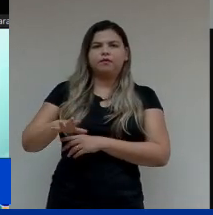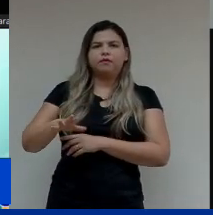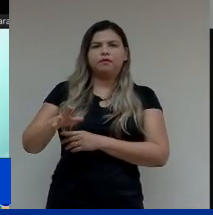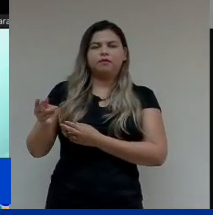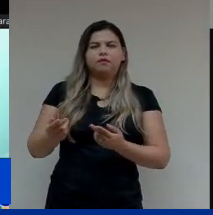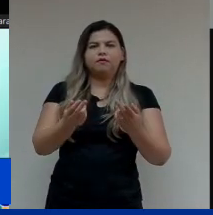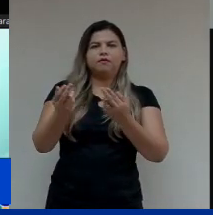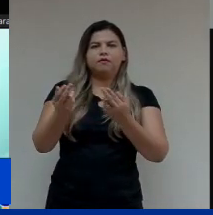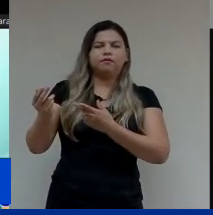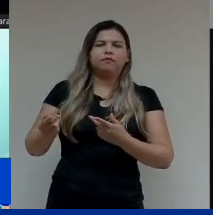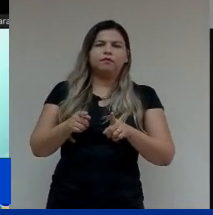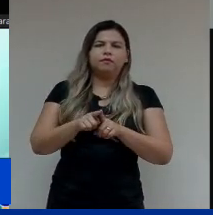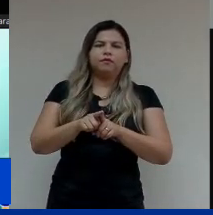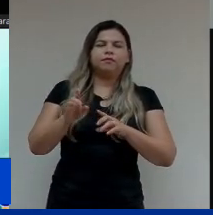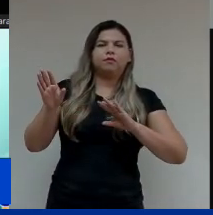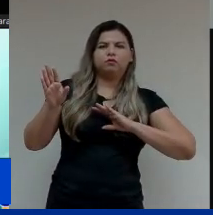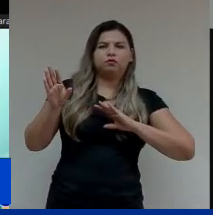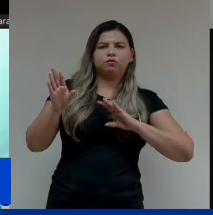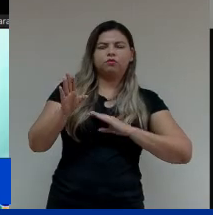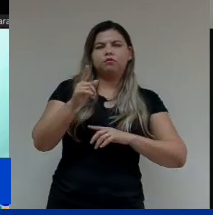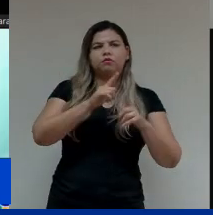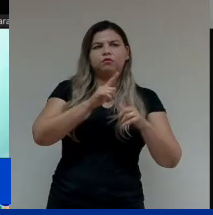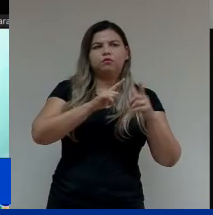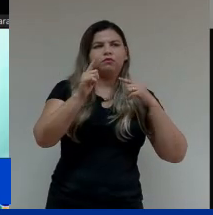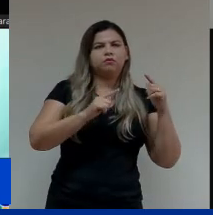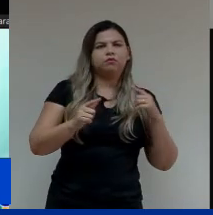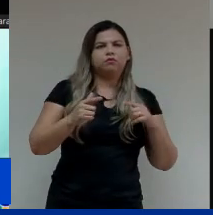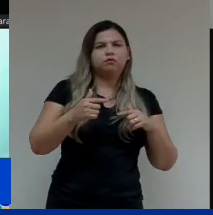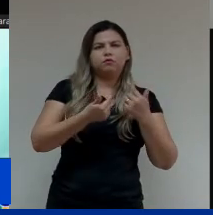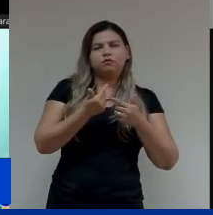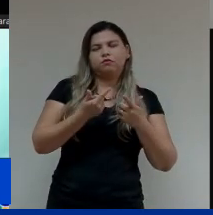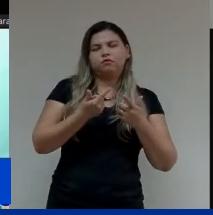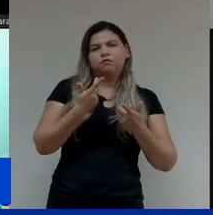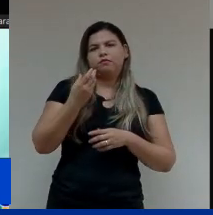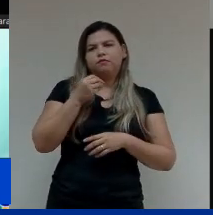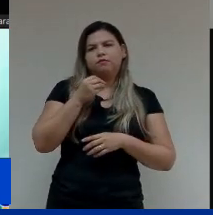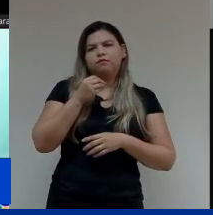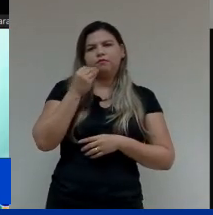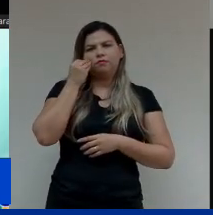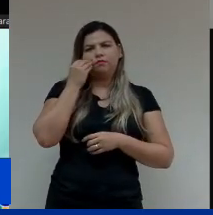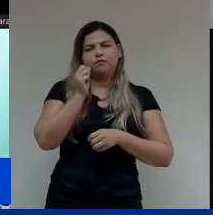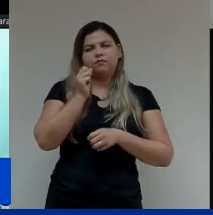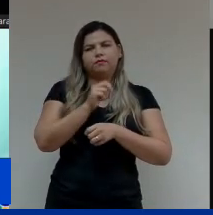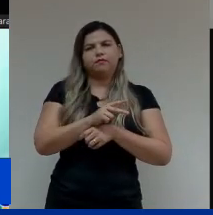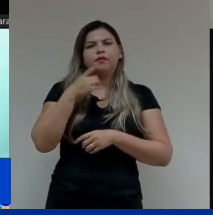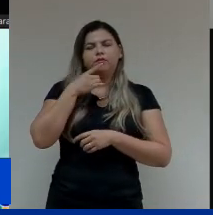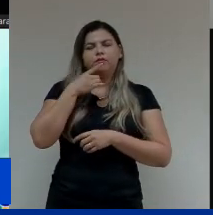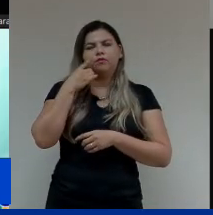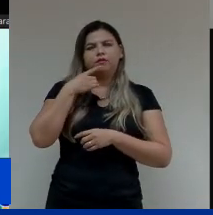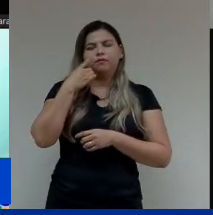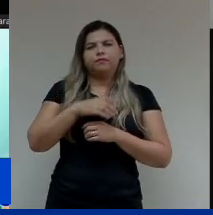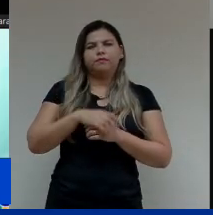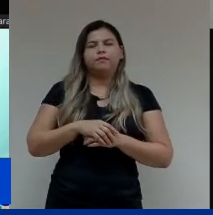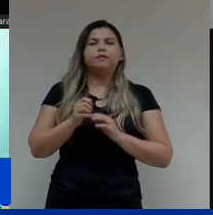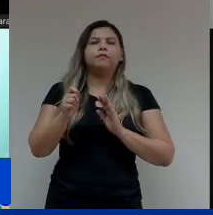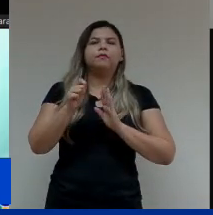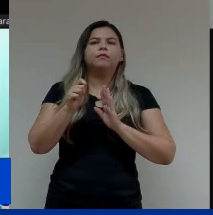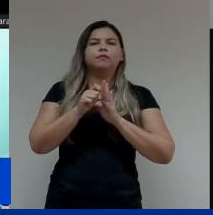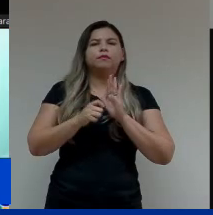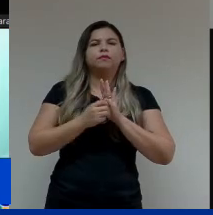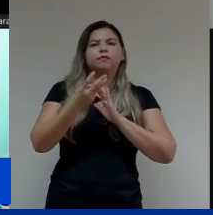por candidaturas ao mesmo cargo. Além do mais, nos termos do artigo